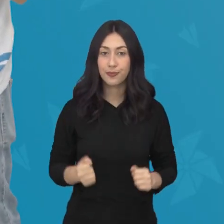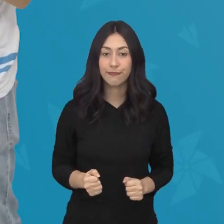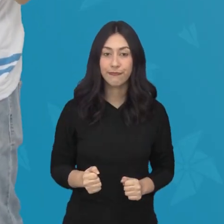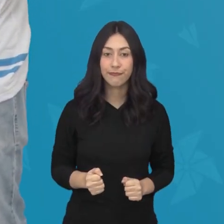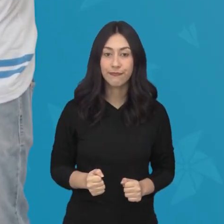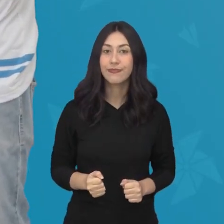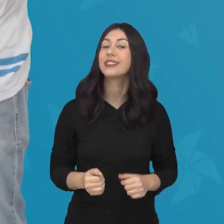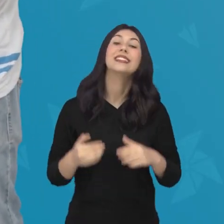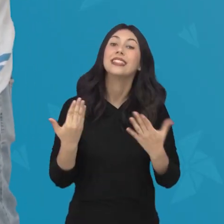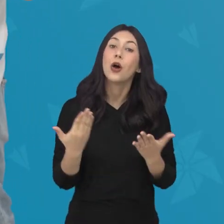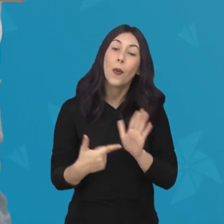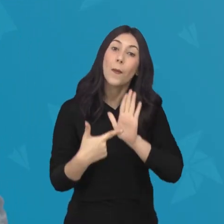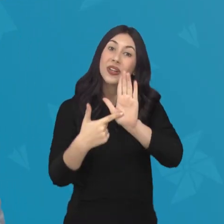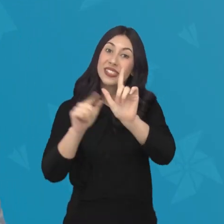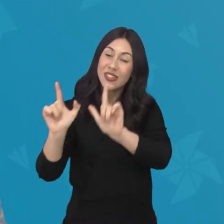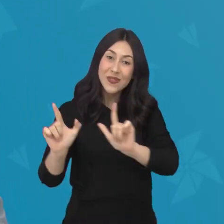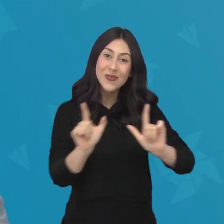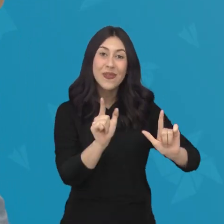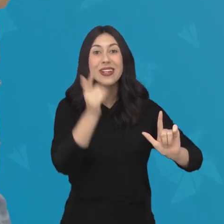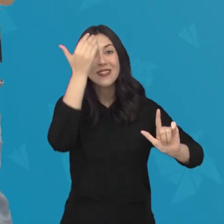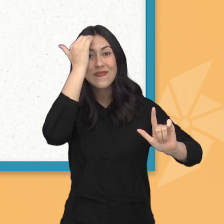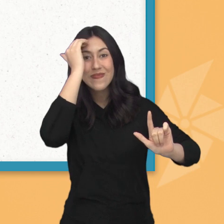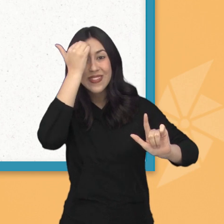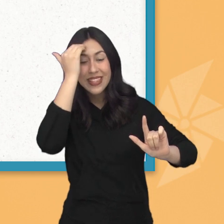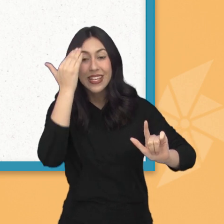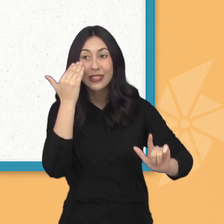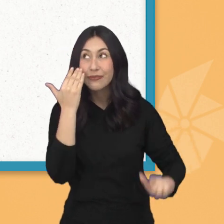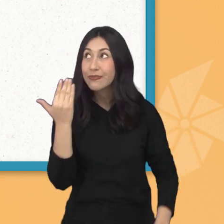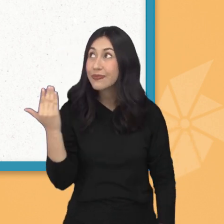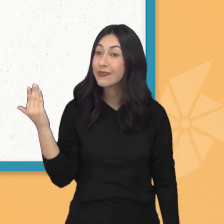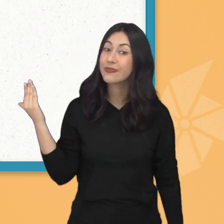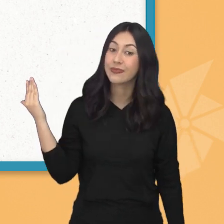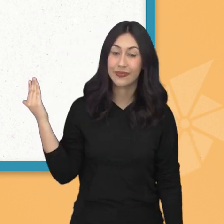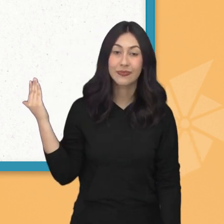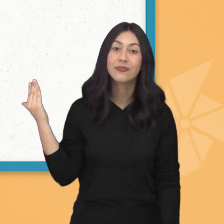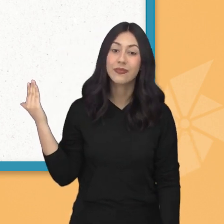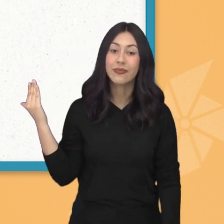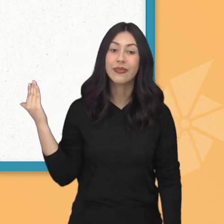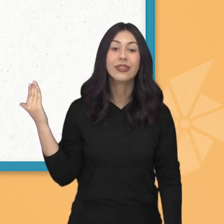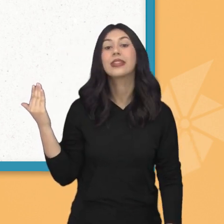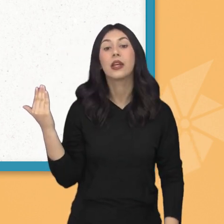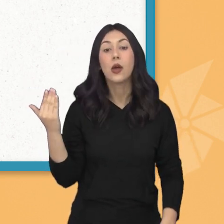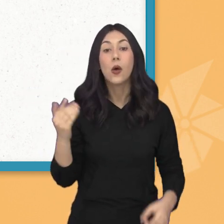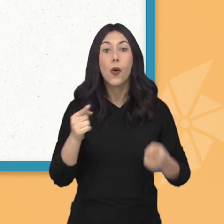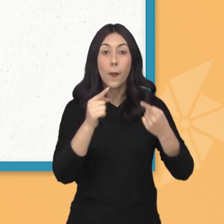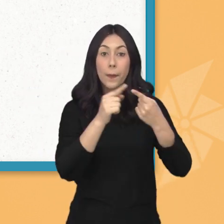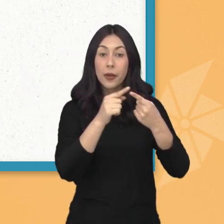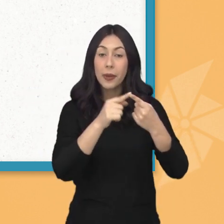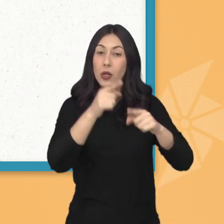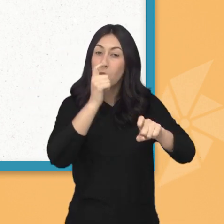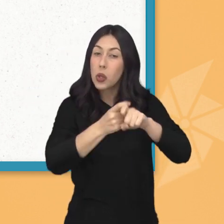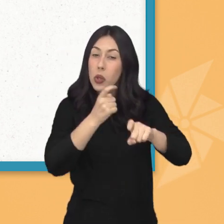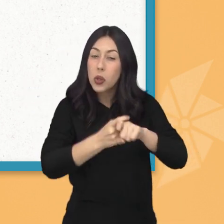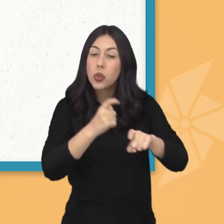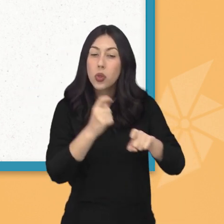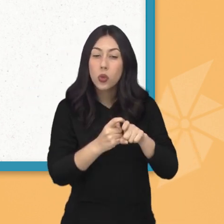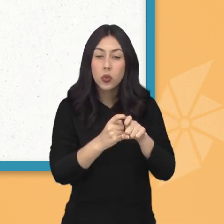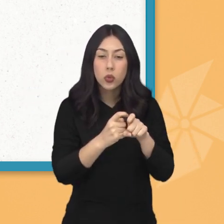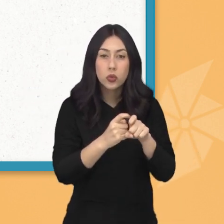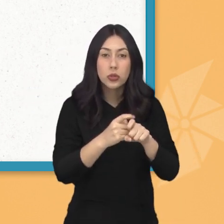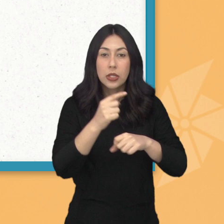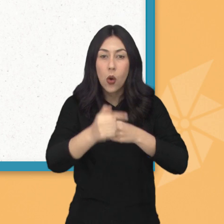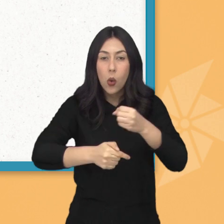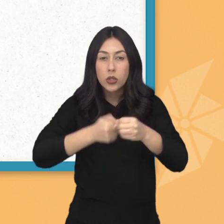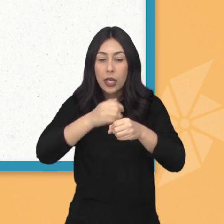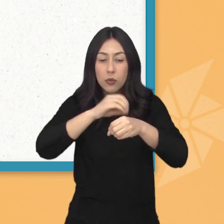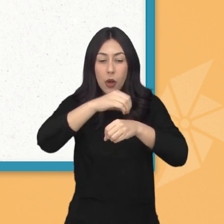Aqui, como eu falei, de uma maneira mais visual, que vocês podem ver, pense nesse daqui, nesse frasco. Tem um estado sólido, onde as moléculas estão todas bem